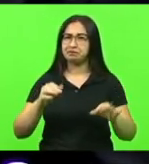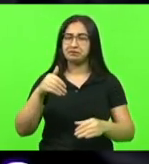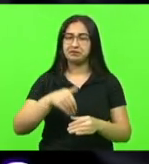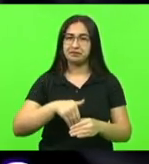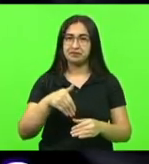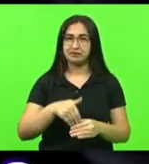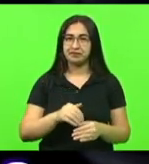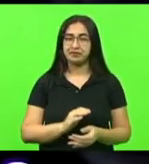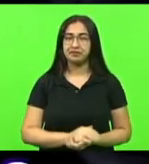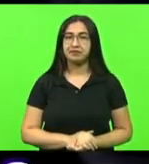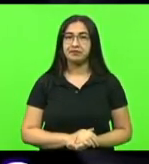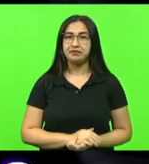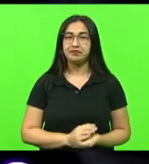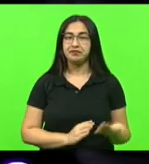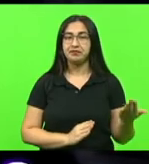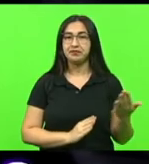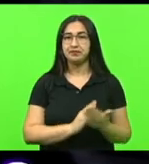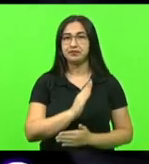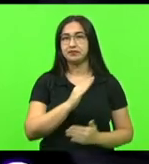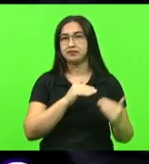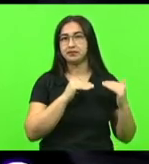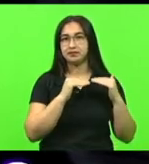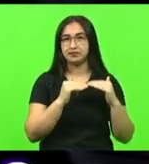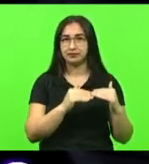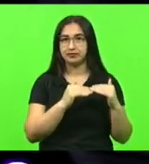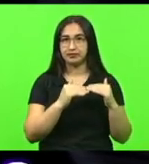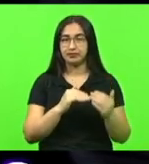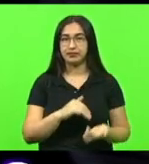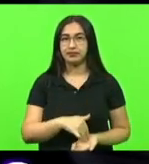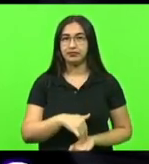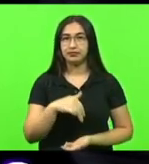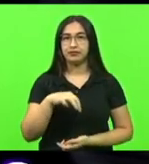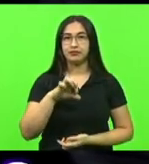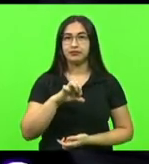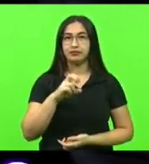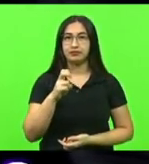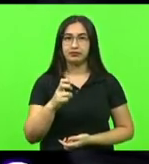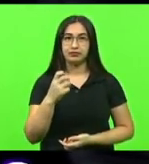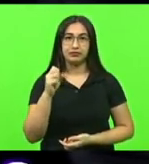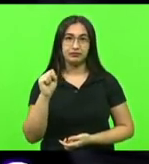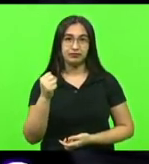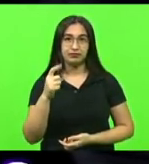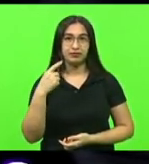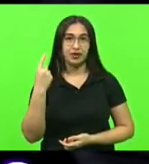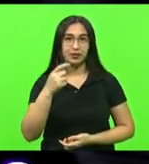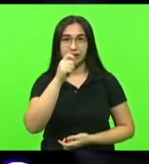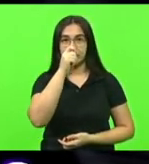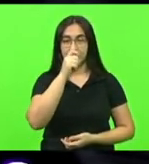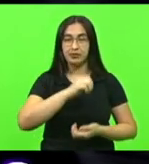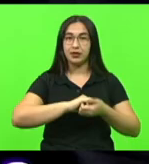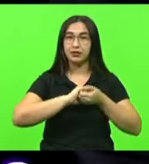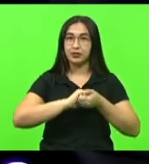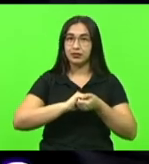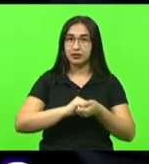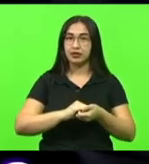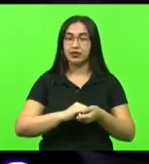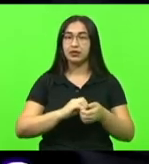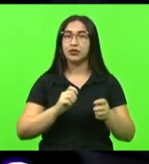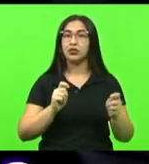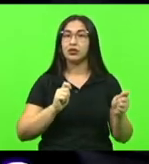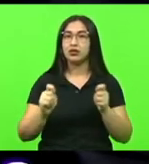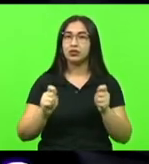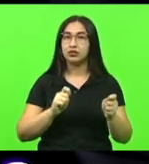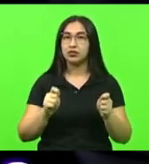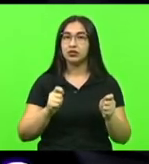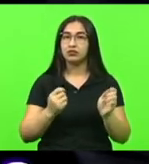aprovam permaneçam como se encontram. Aprovado por unanimidade. Moção 958, autor deputado João Amin, cumprimentando a Associação dos Jornais do